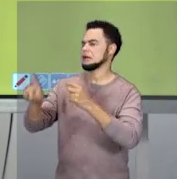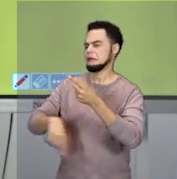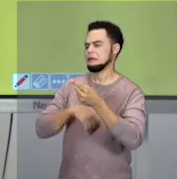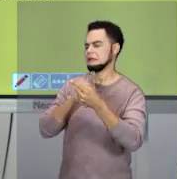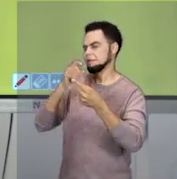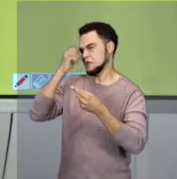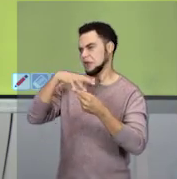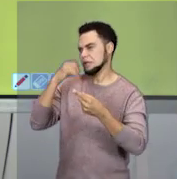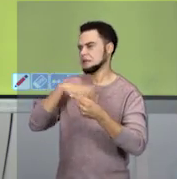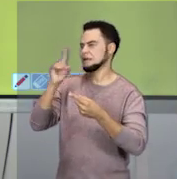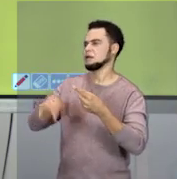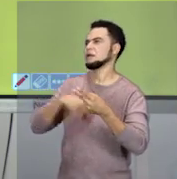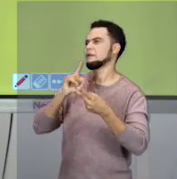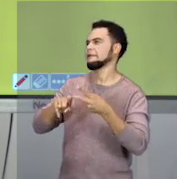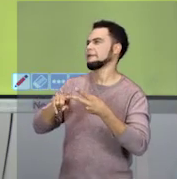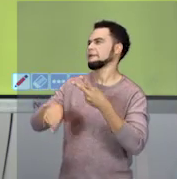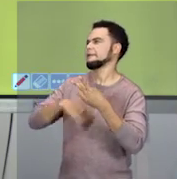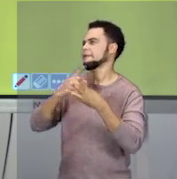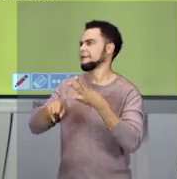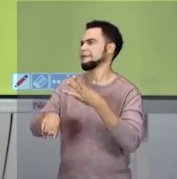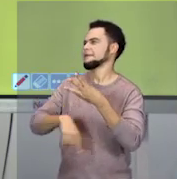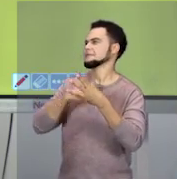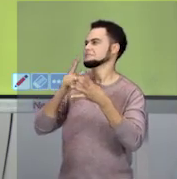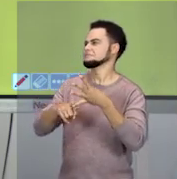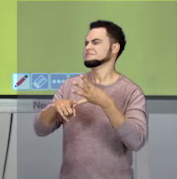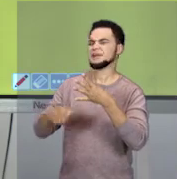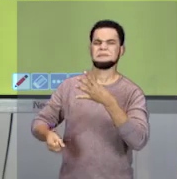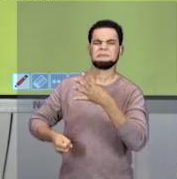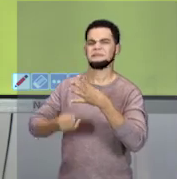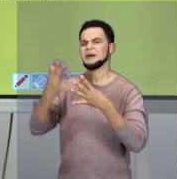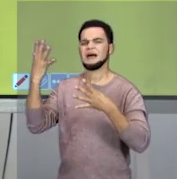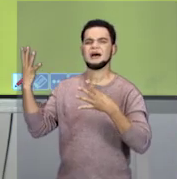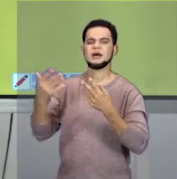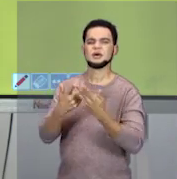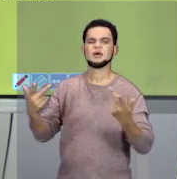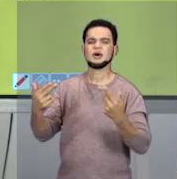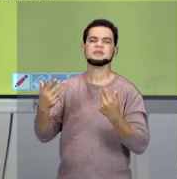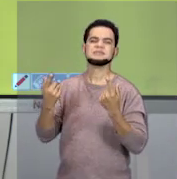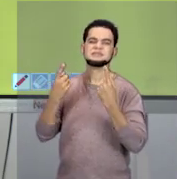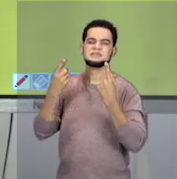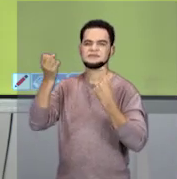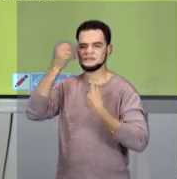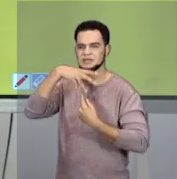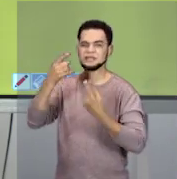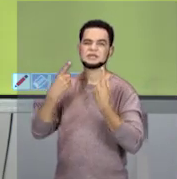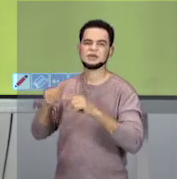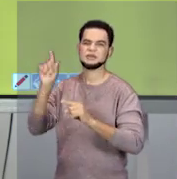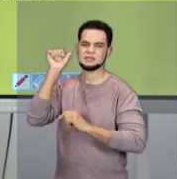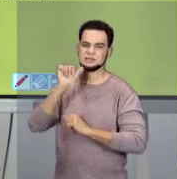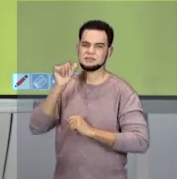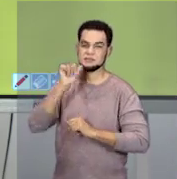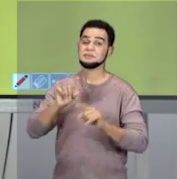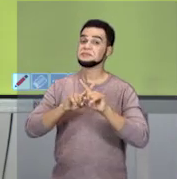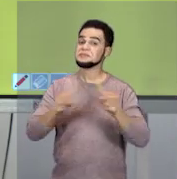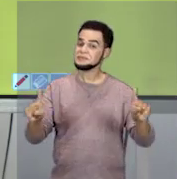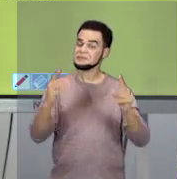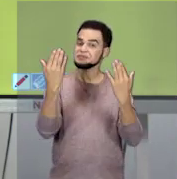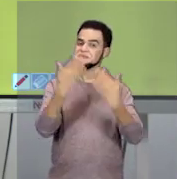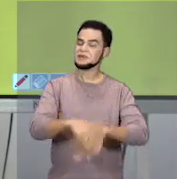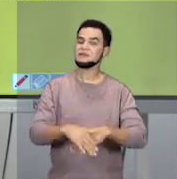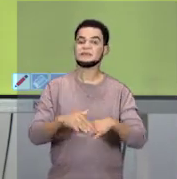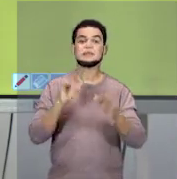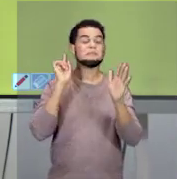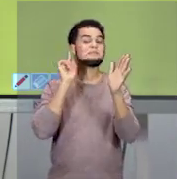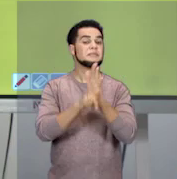falar diversas coisas relativas à violência contra a mulher. Mas o que a prova pede é que